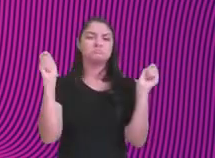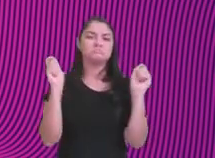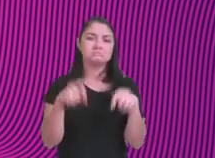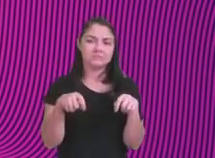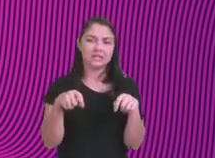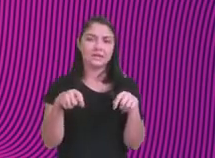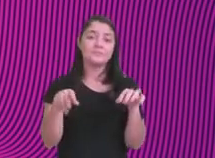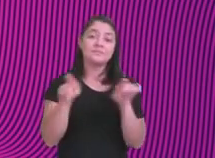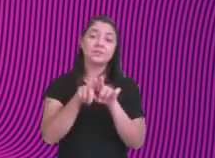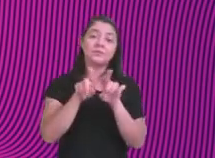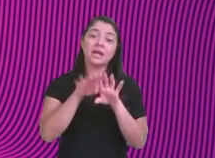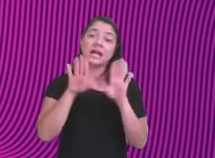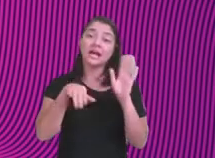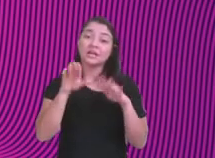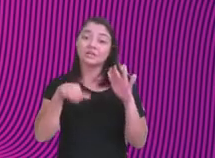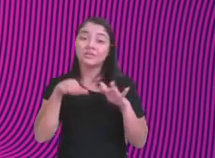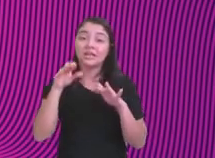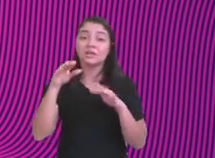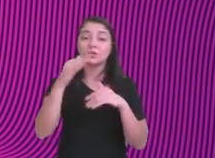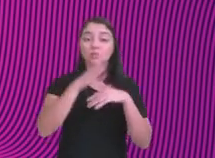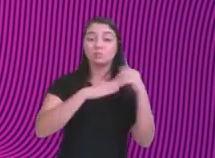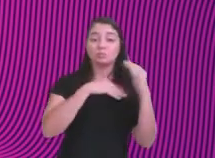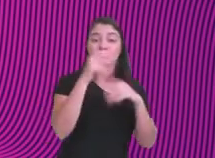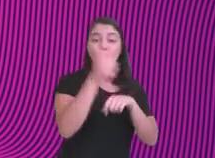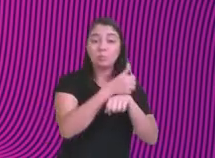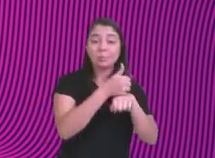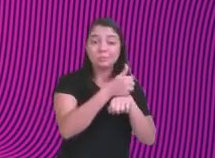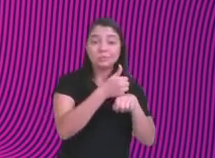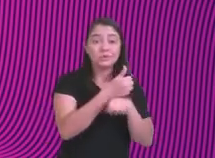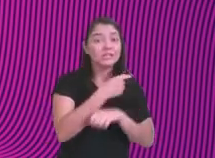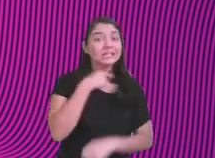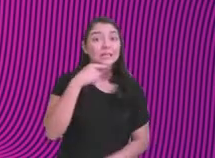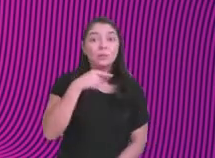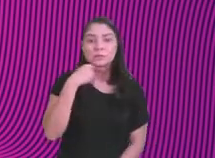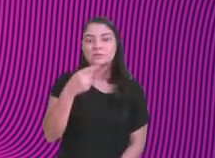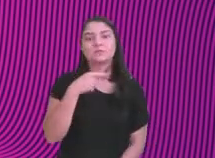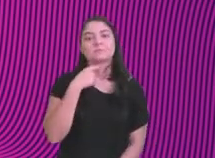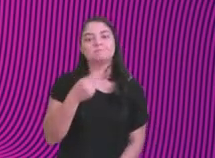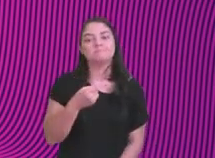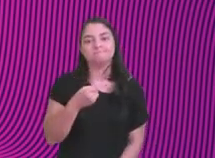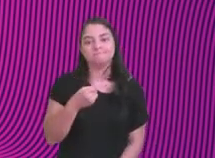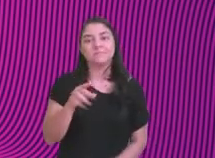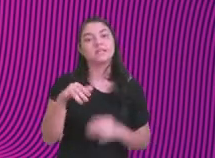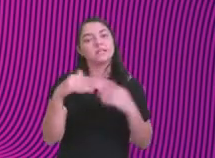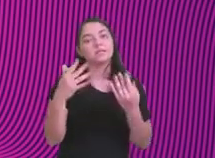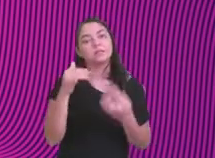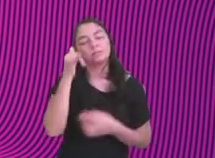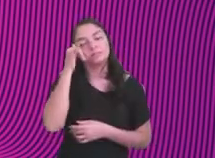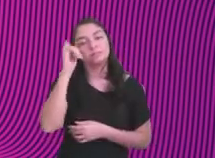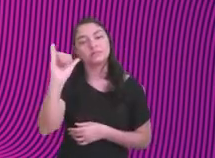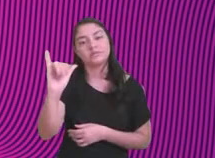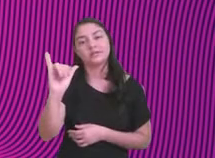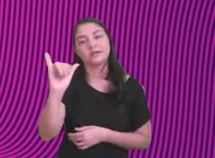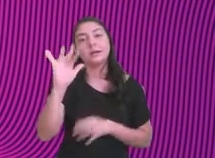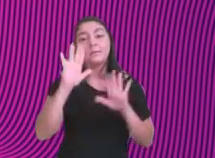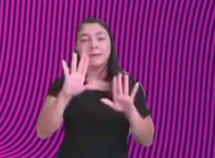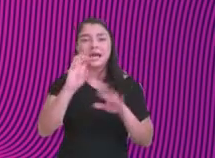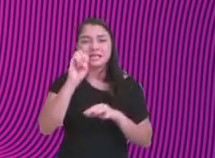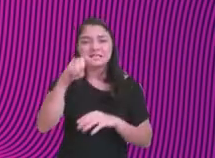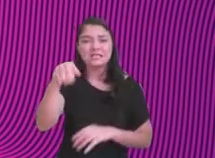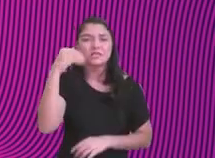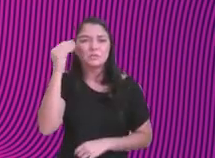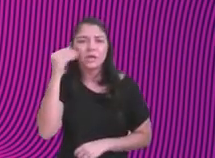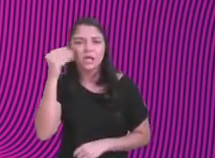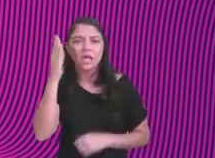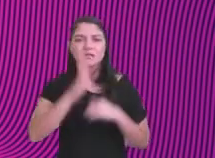mal executada e também a utilização de um device que mantém uma insuflação